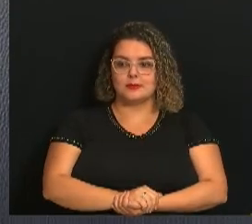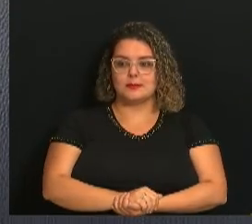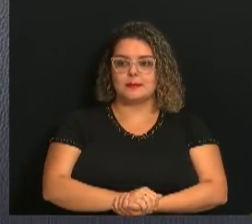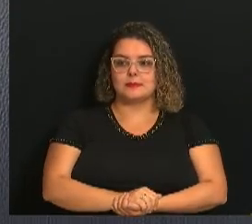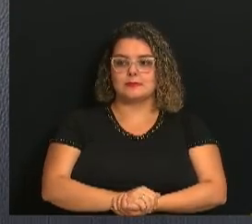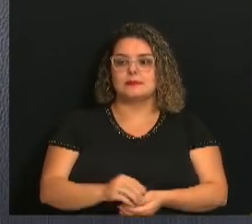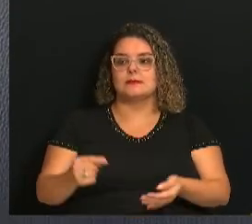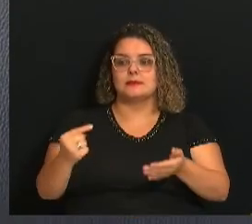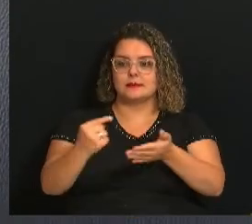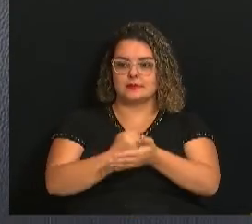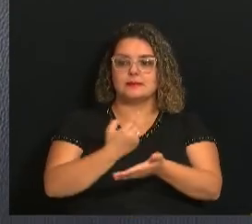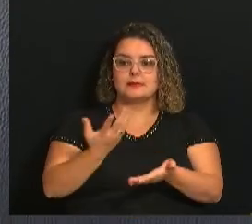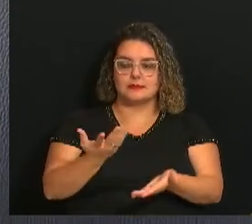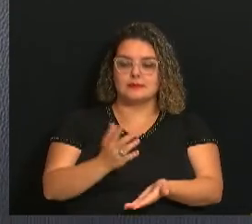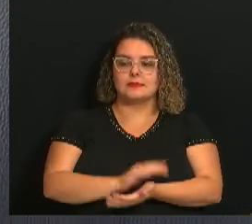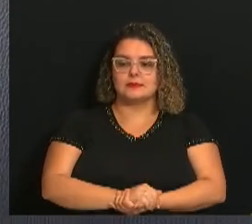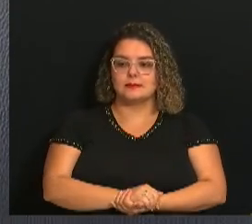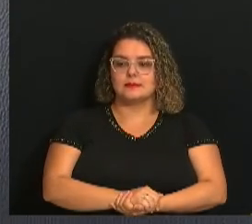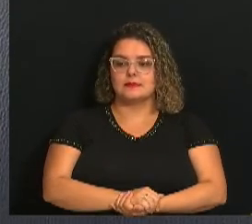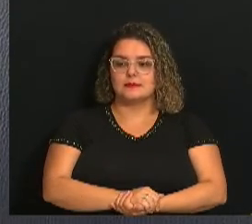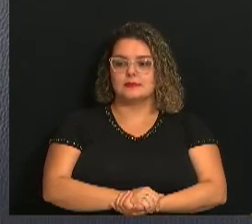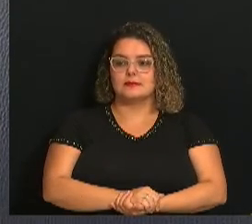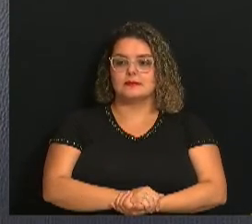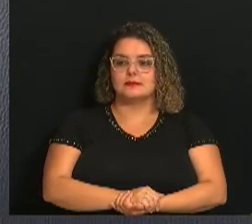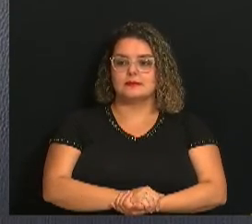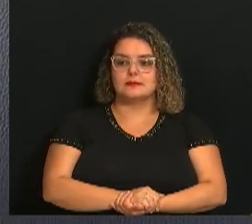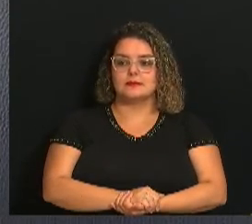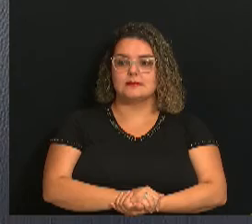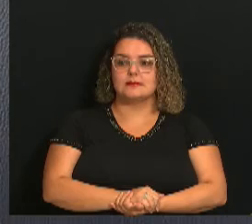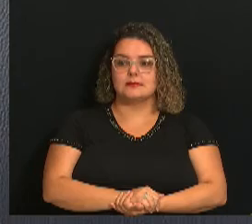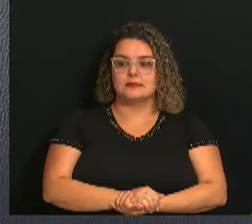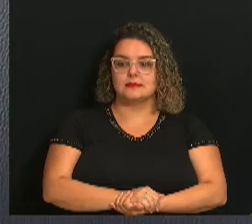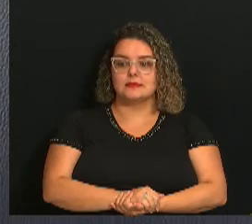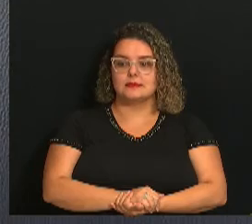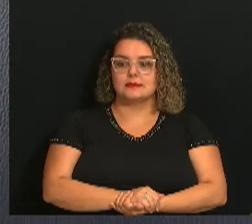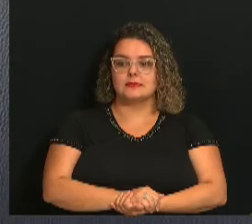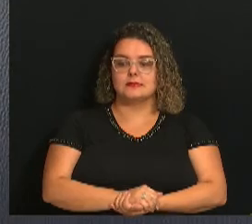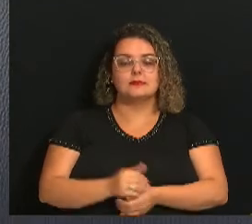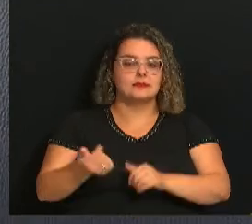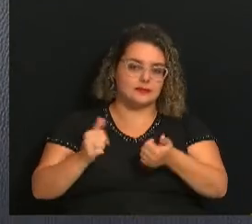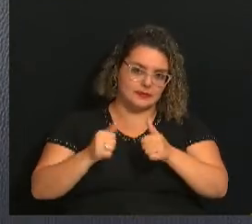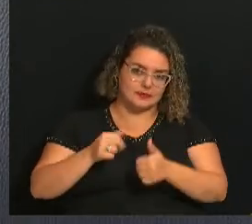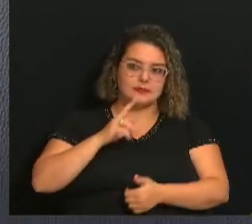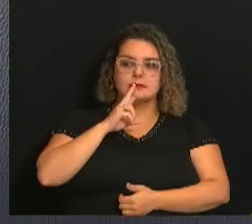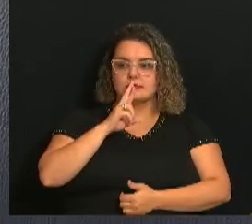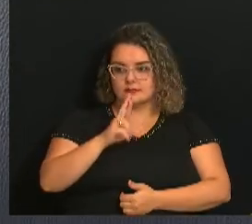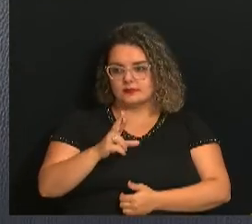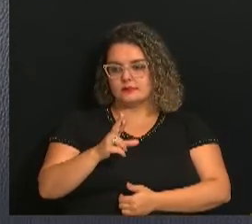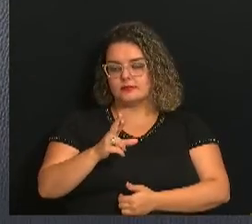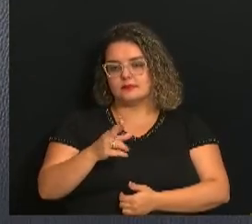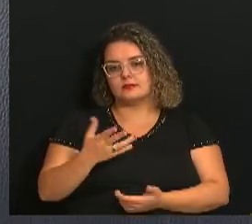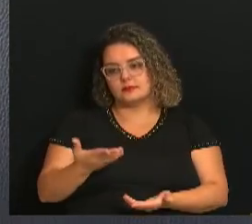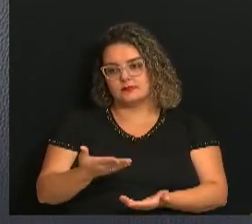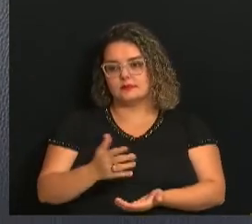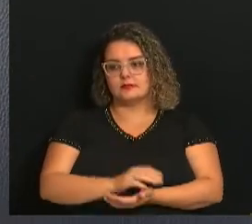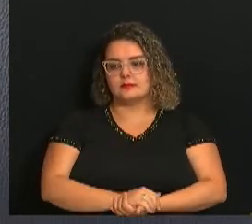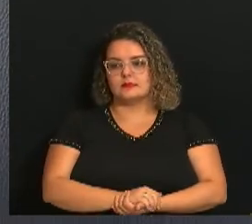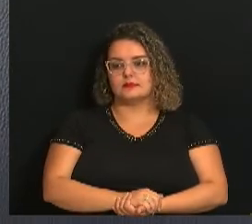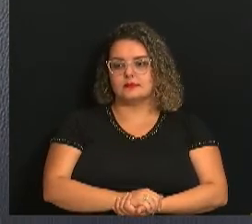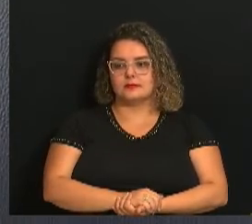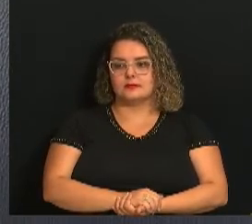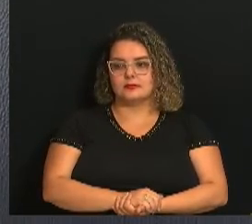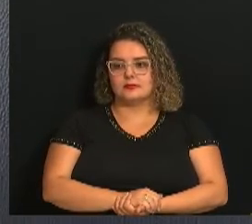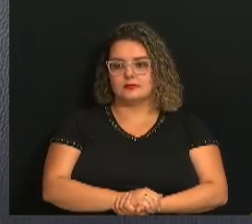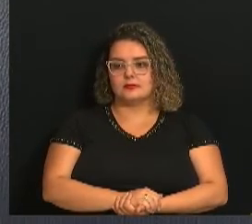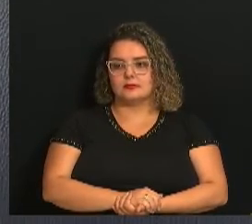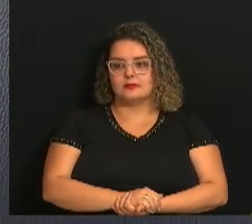o seguinte. Eu olhei assim, mas enfim, você avalia se dá para responder agora, se não, vou te deixar bem à vontade, tá? Porque